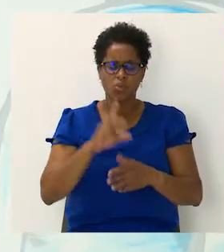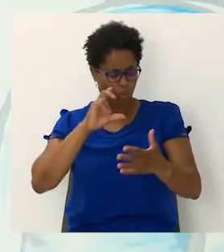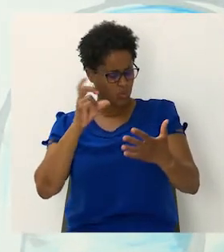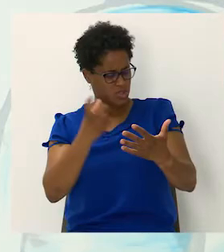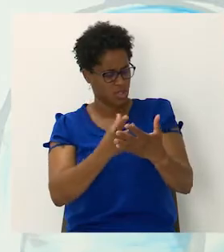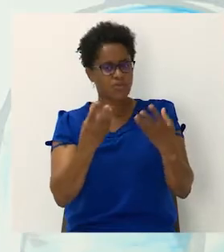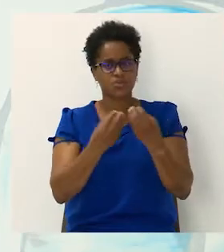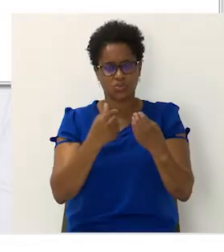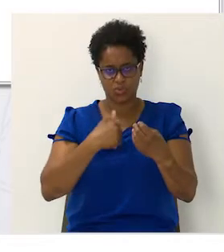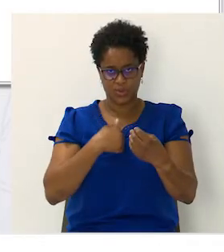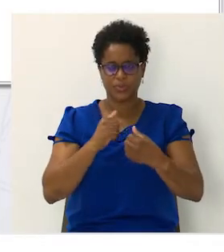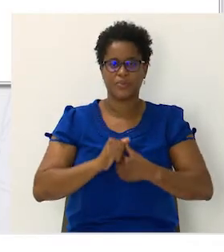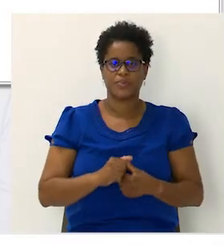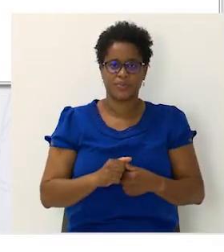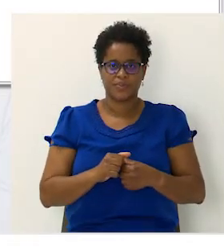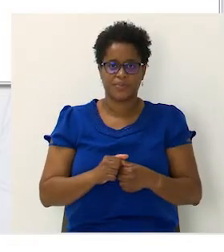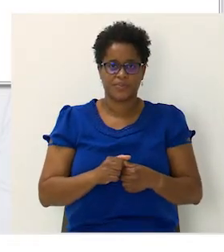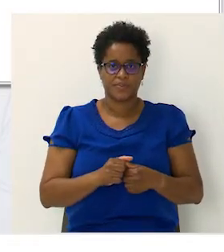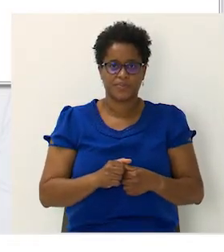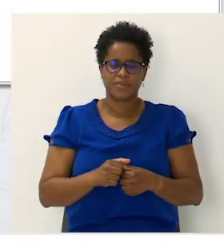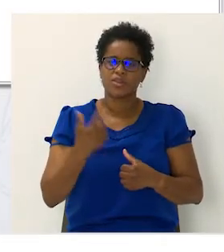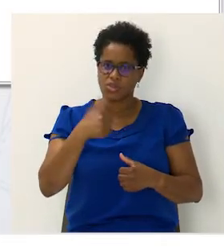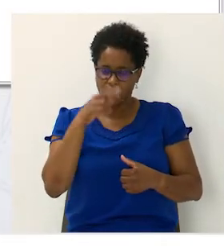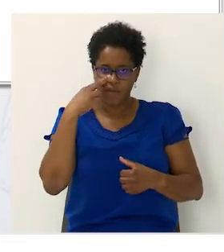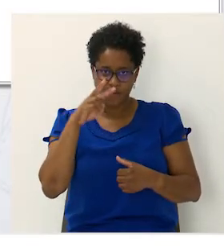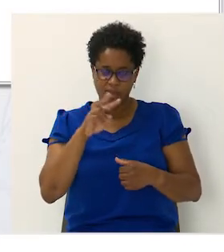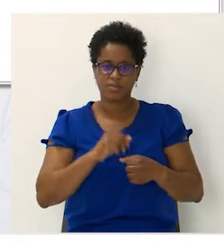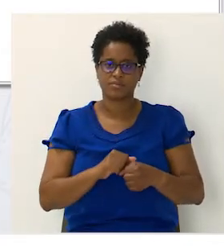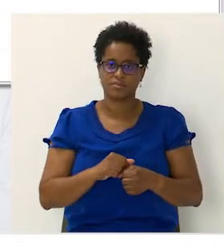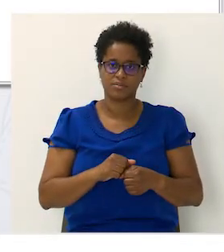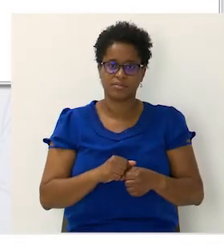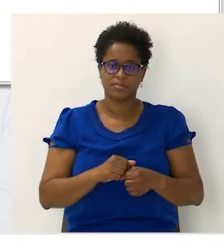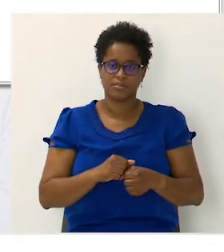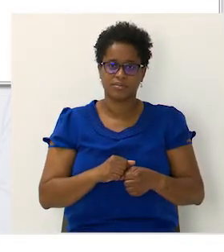Observem comigo. Estão a ver?